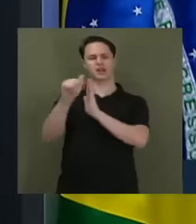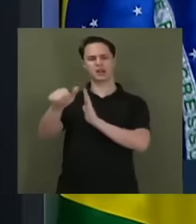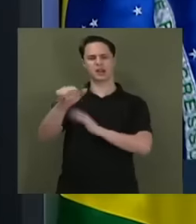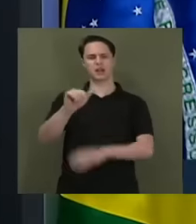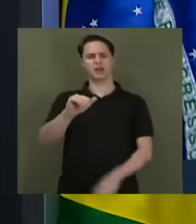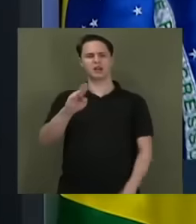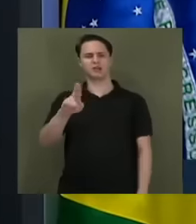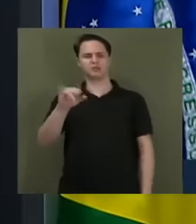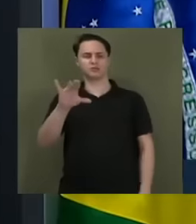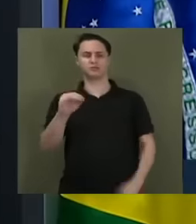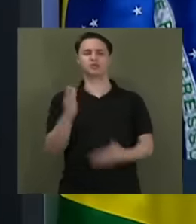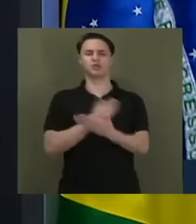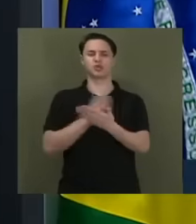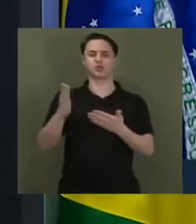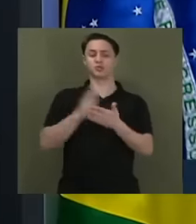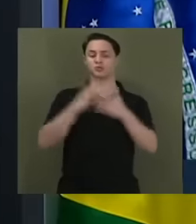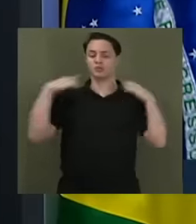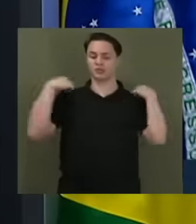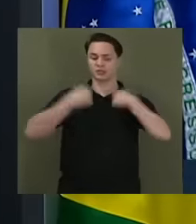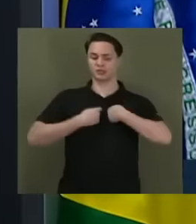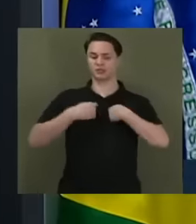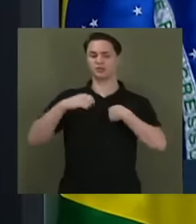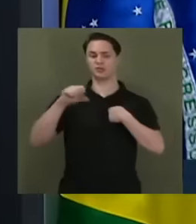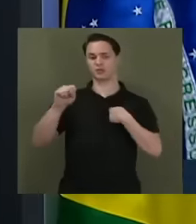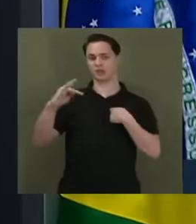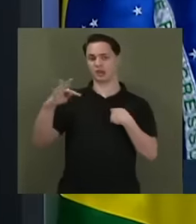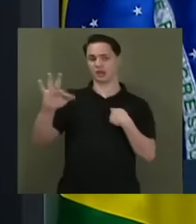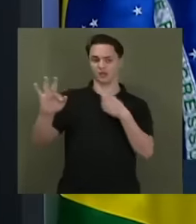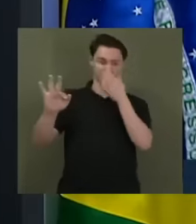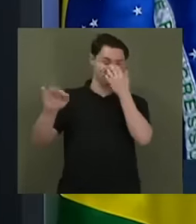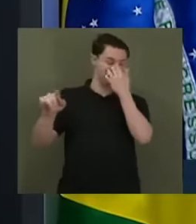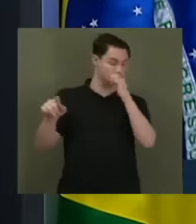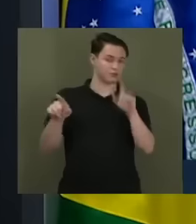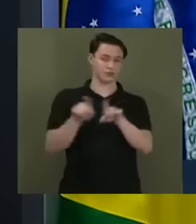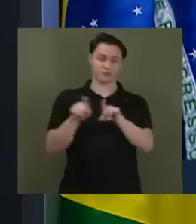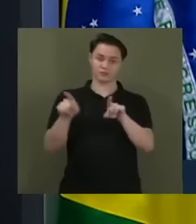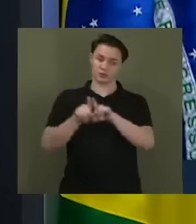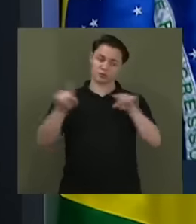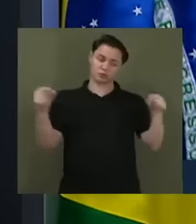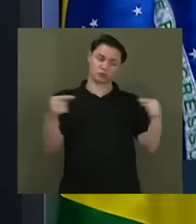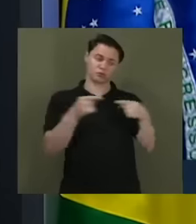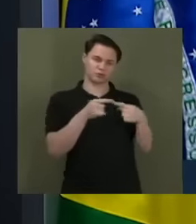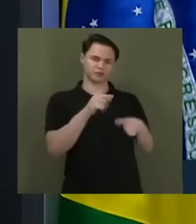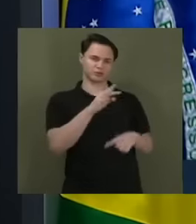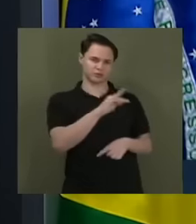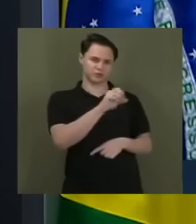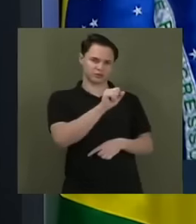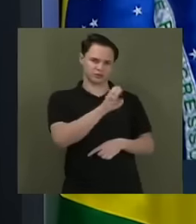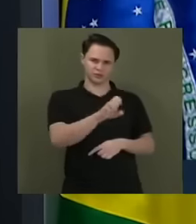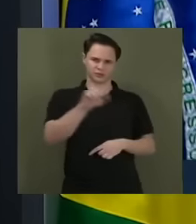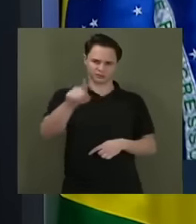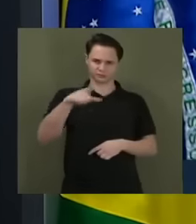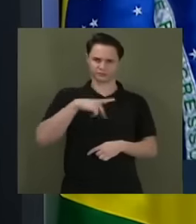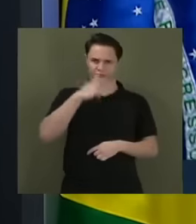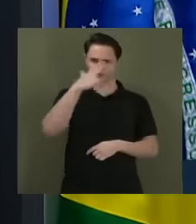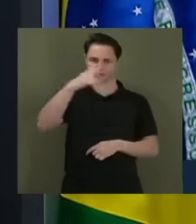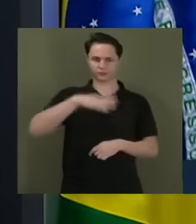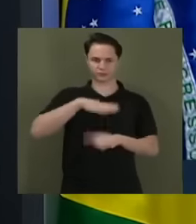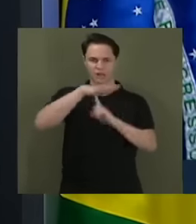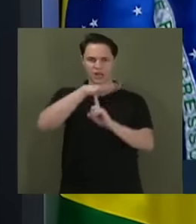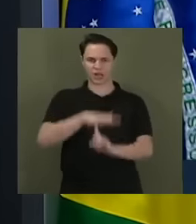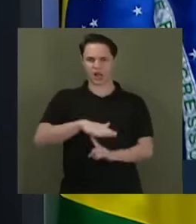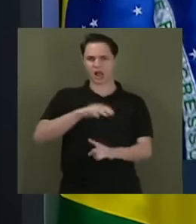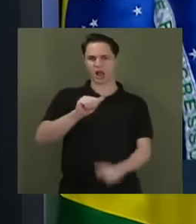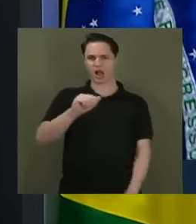alguns ministros do STF que também respondem pelo TSE abusos cada vez maiores e mais frequentes